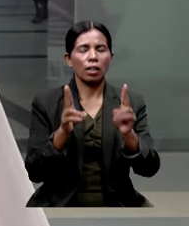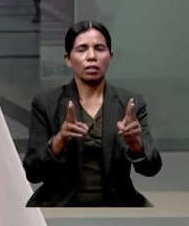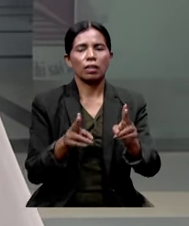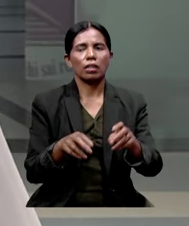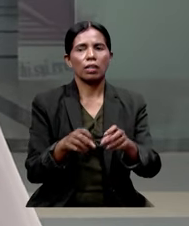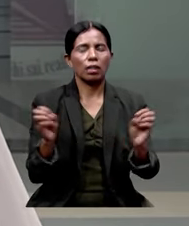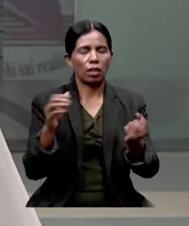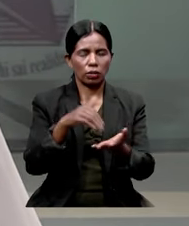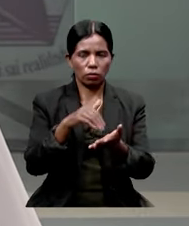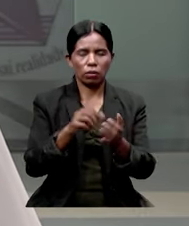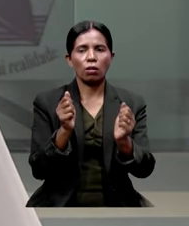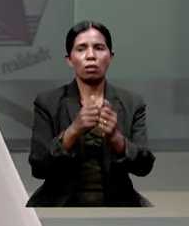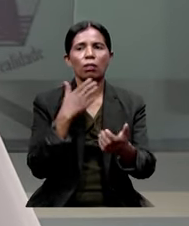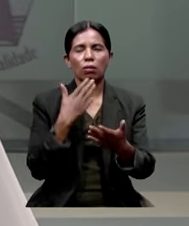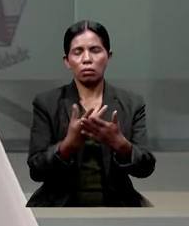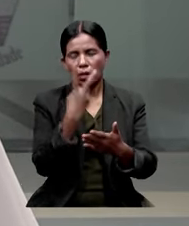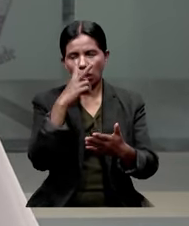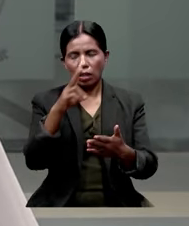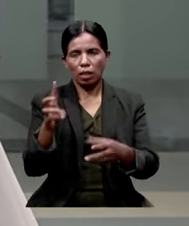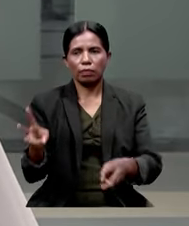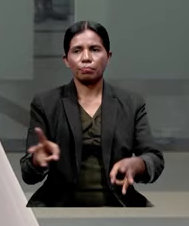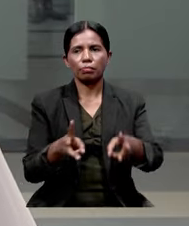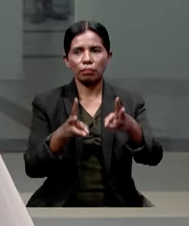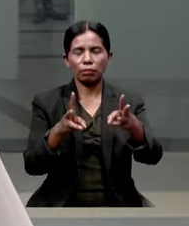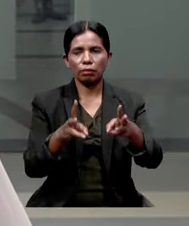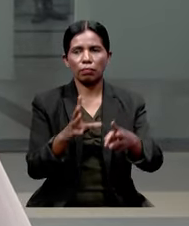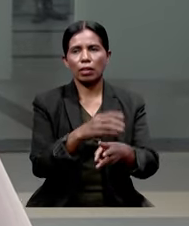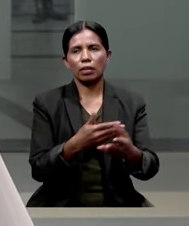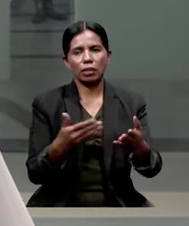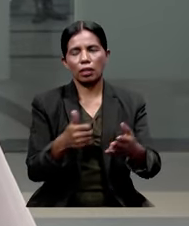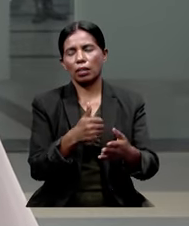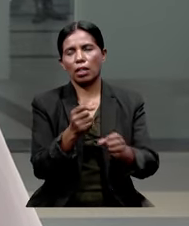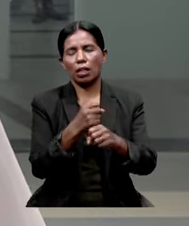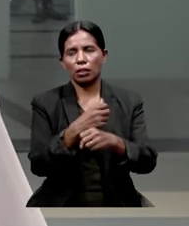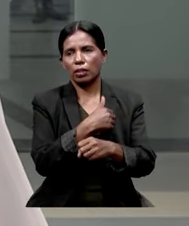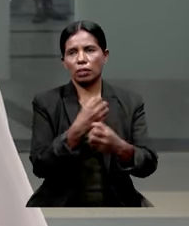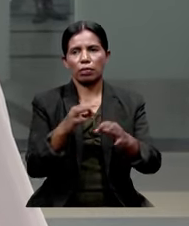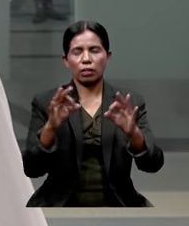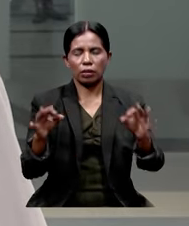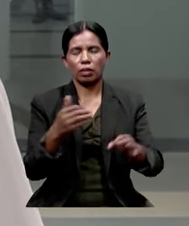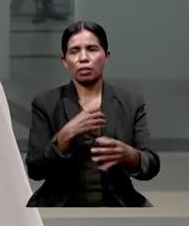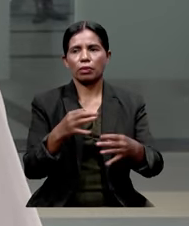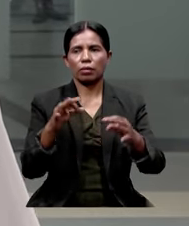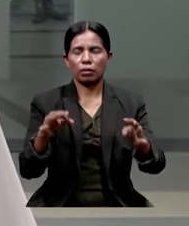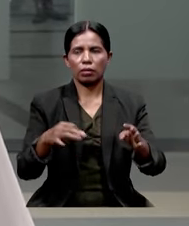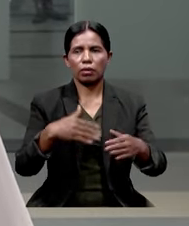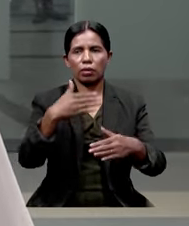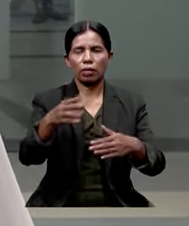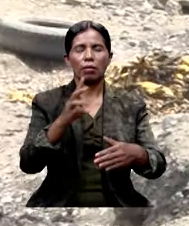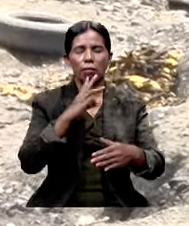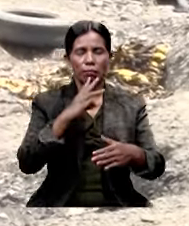lain studi di dia, kami mare ini saya dalam bakarik, obra balu halo sudah kutu, sudah kutu rohan, so, rohan belu